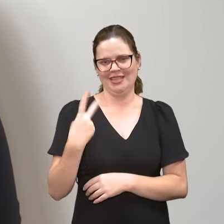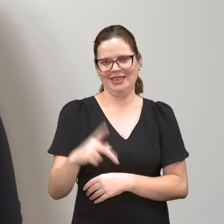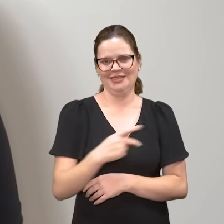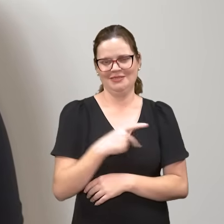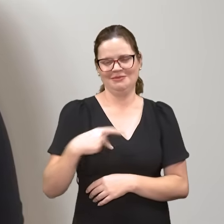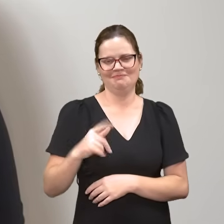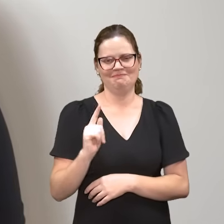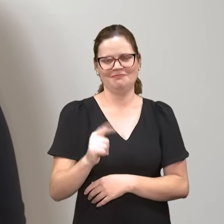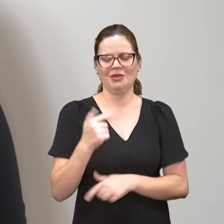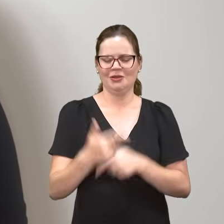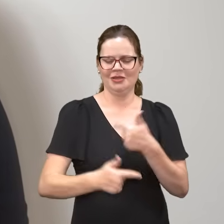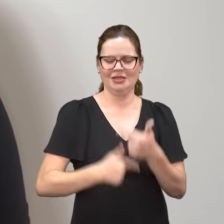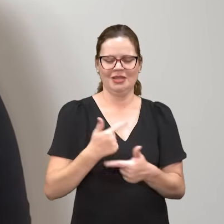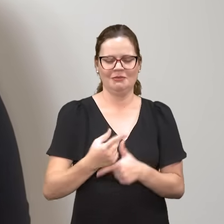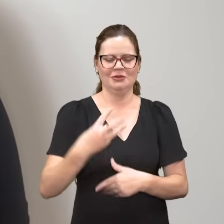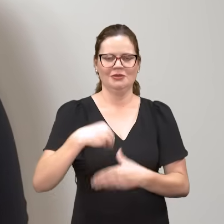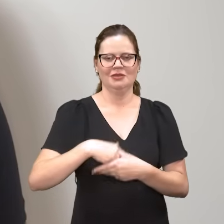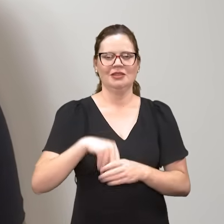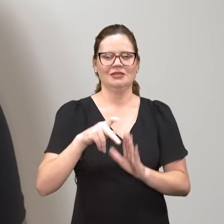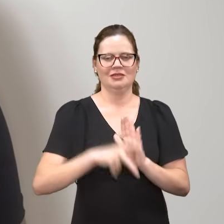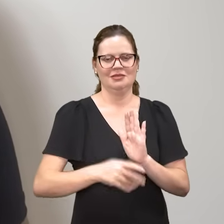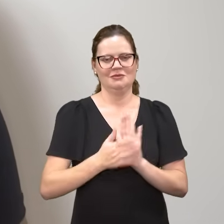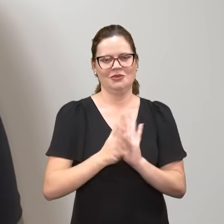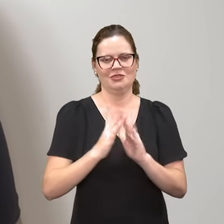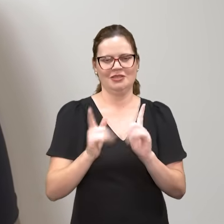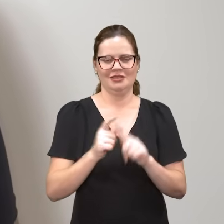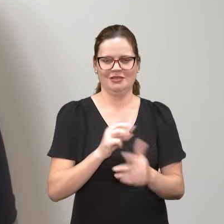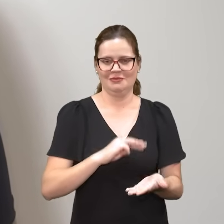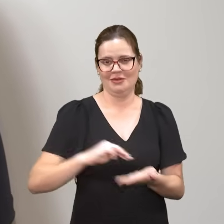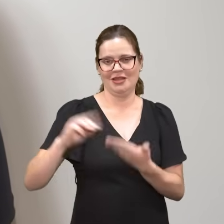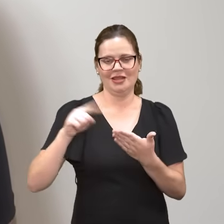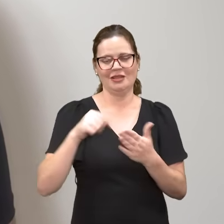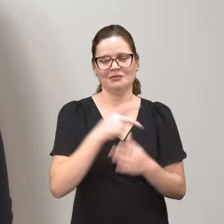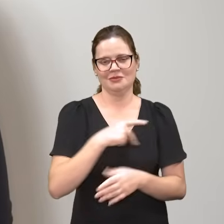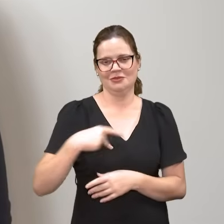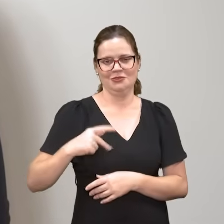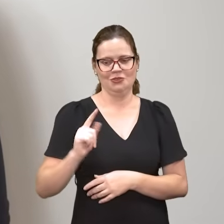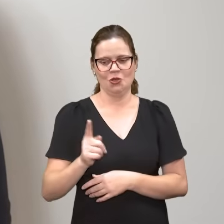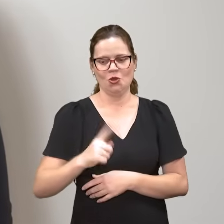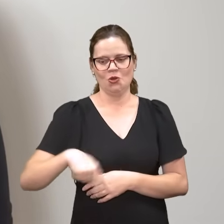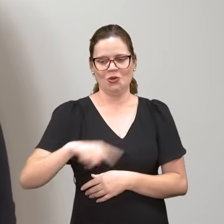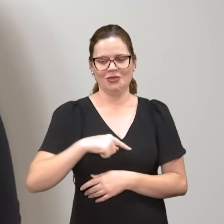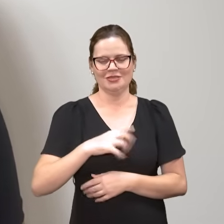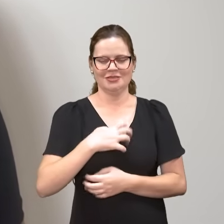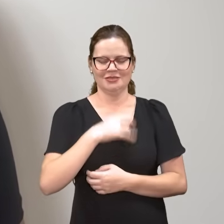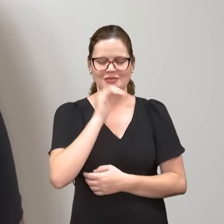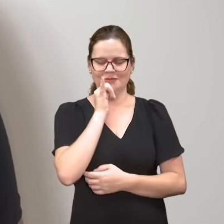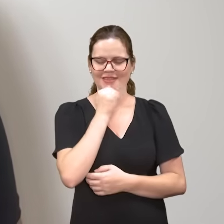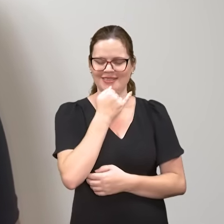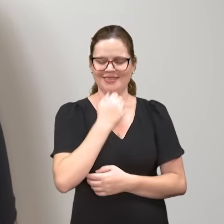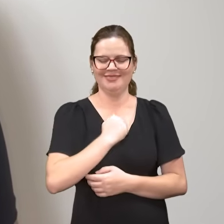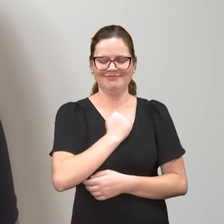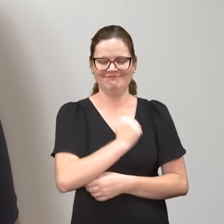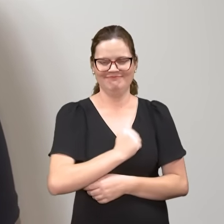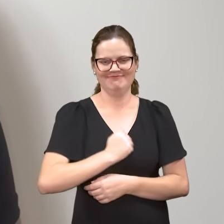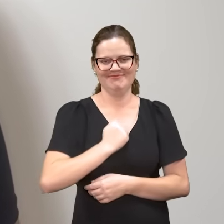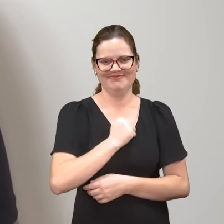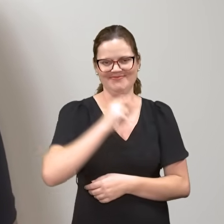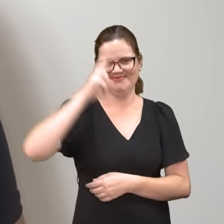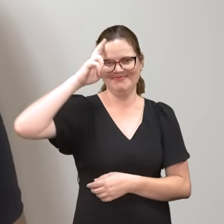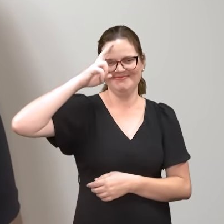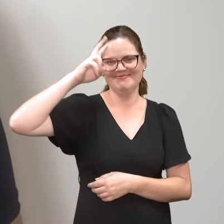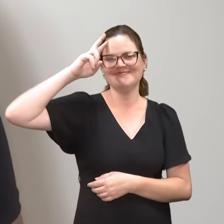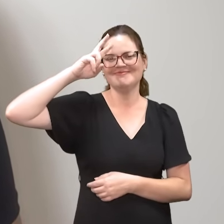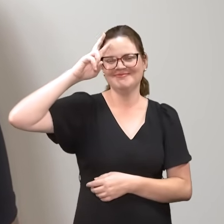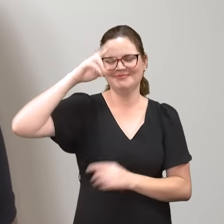por todo o serviço à obra do Espírito Santo prestado pelo pastor Gedeuti Gueiros. Hoje estamos tristes, mas a saudade e tantas